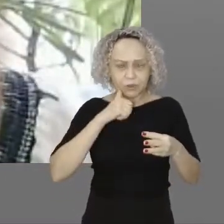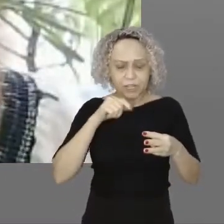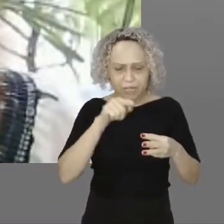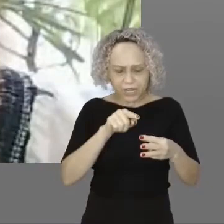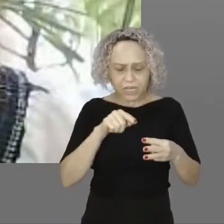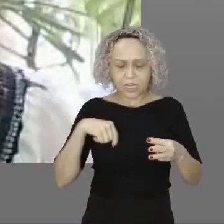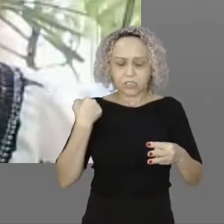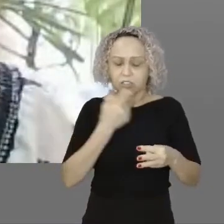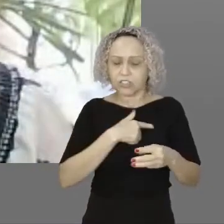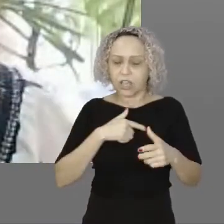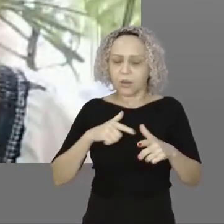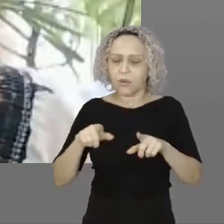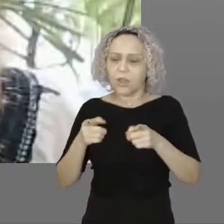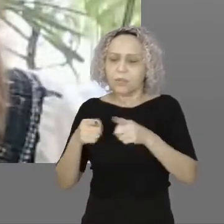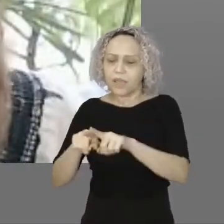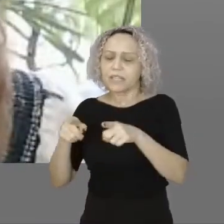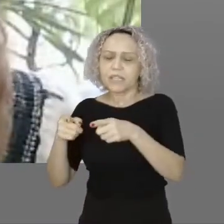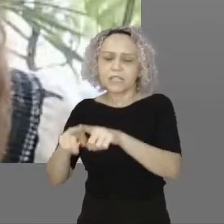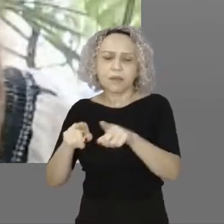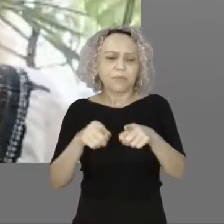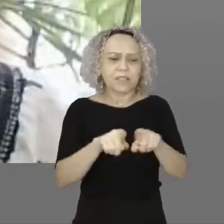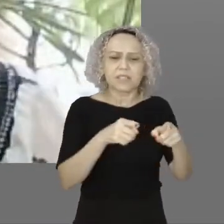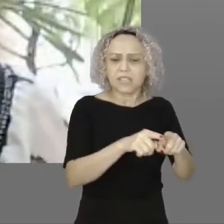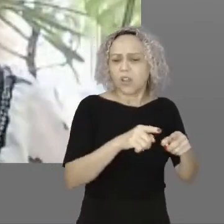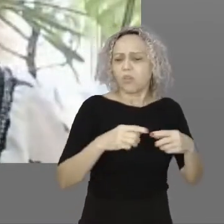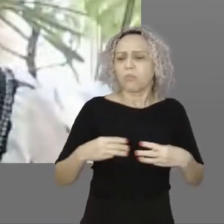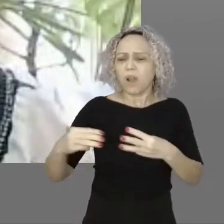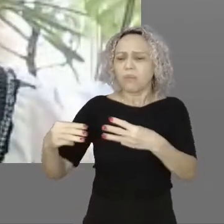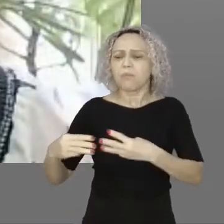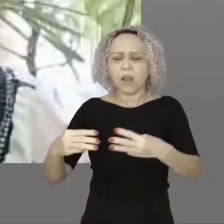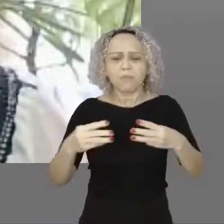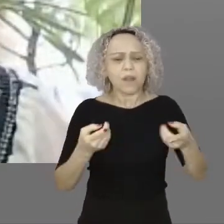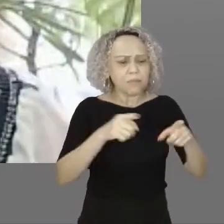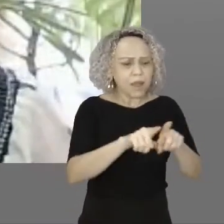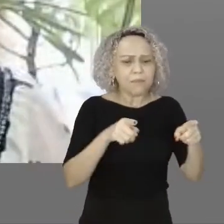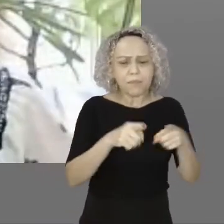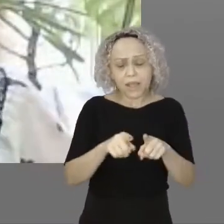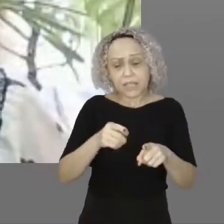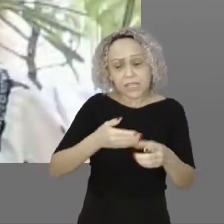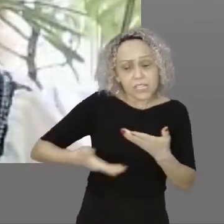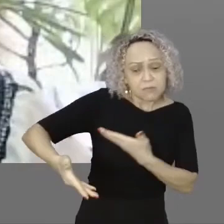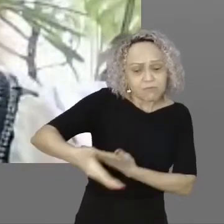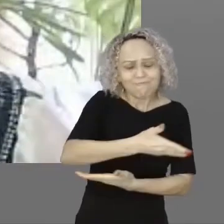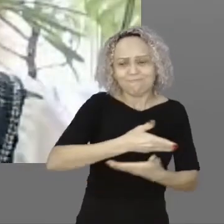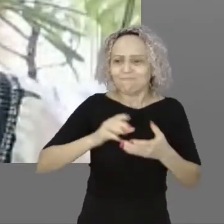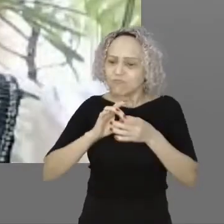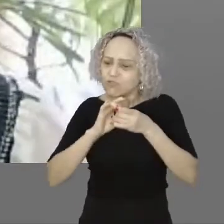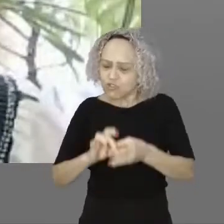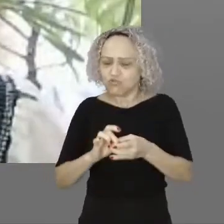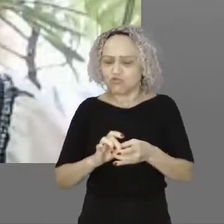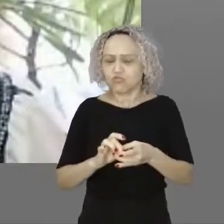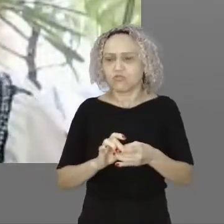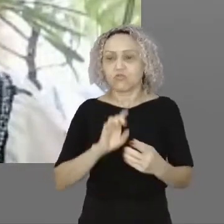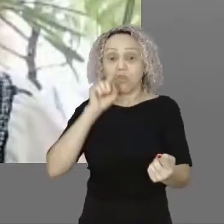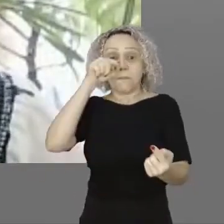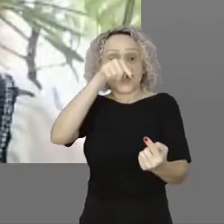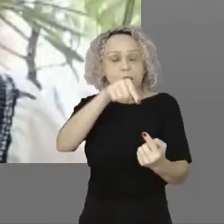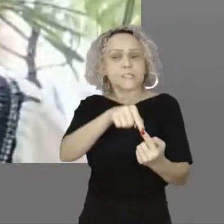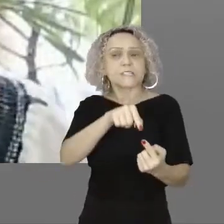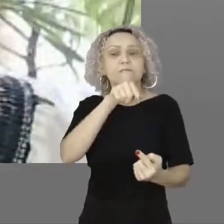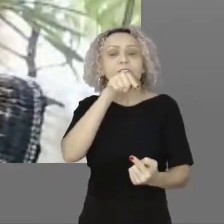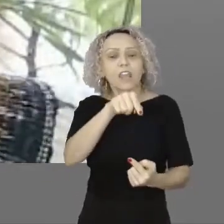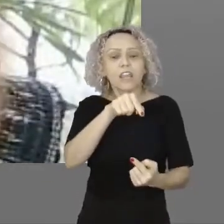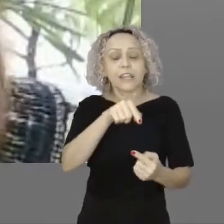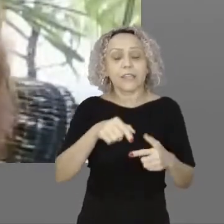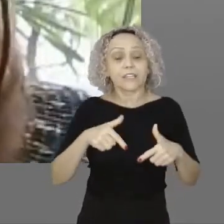deve fazer. Nós estamos fazendo uma parceria com vários ministérios que estão junto nessa luta, e o que é importante, que os